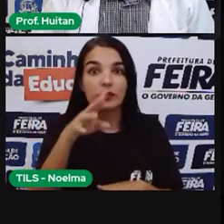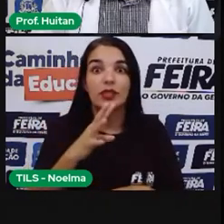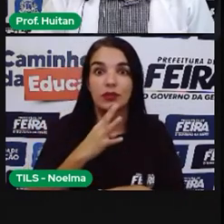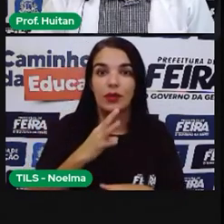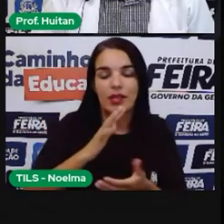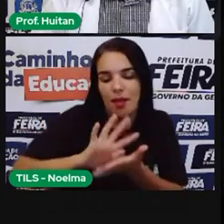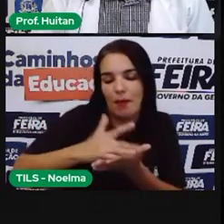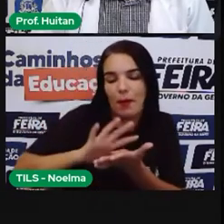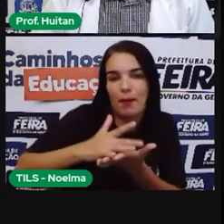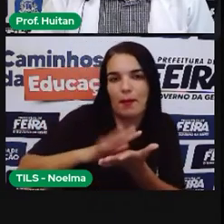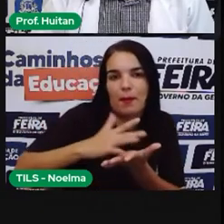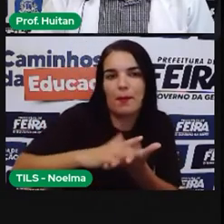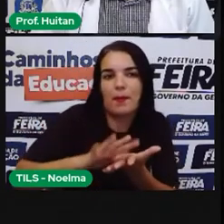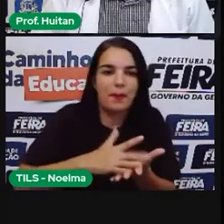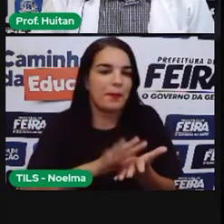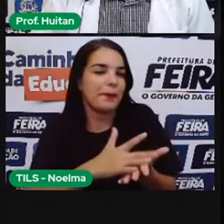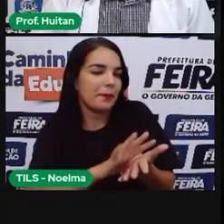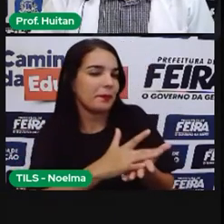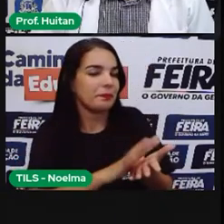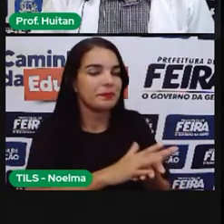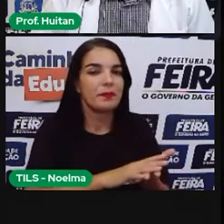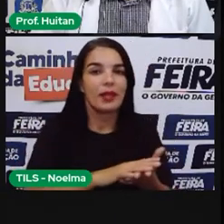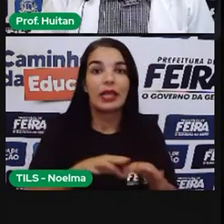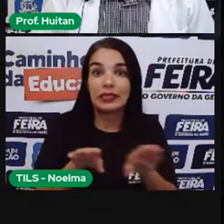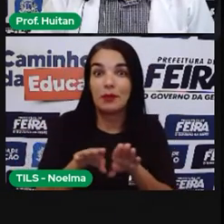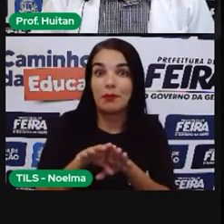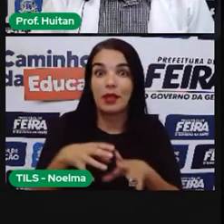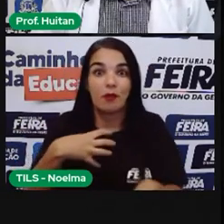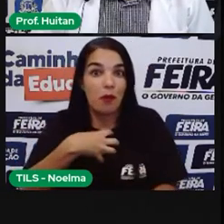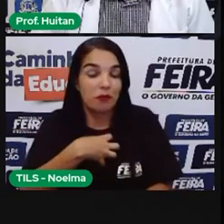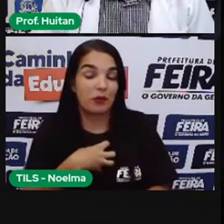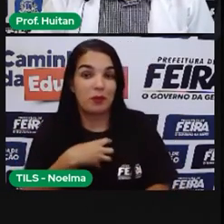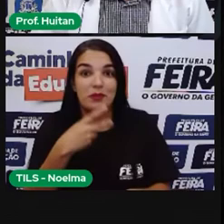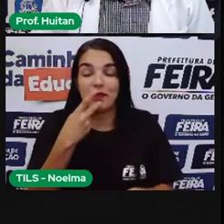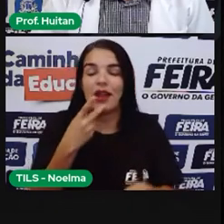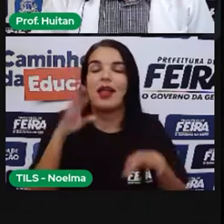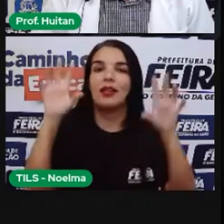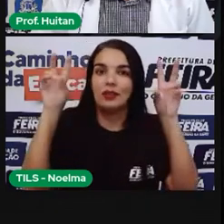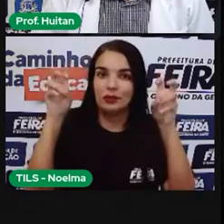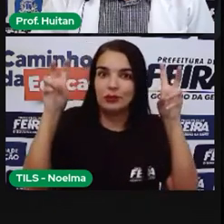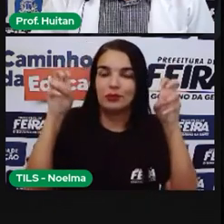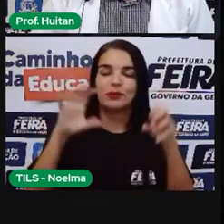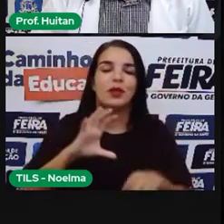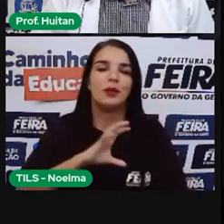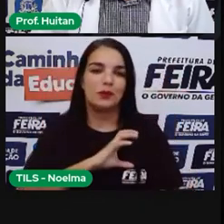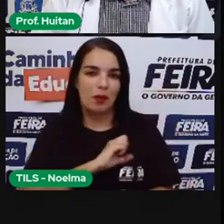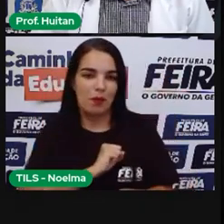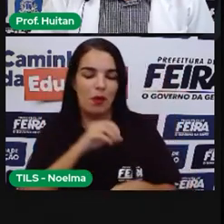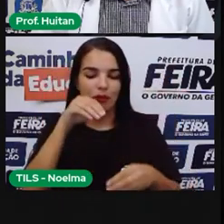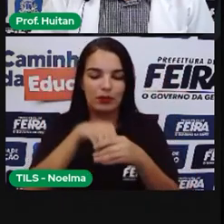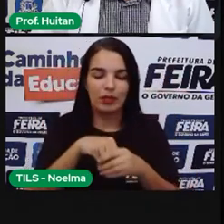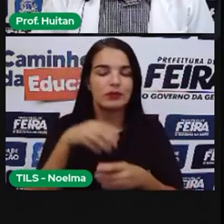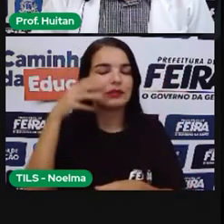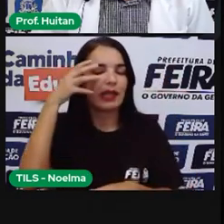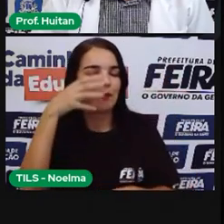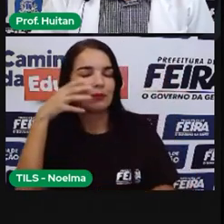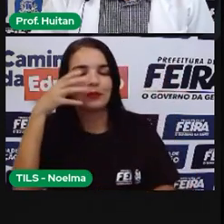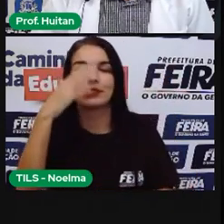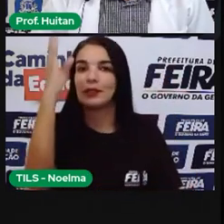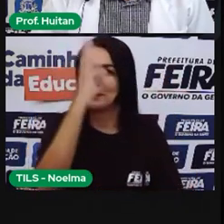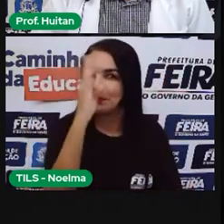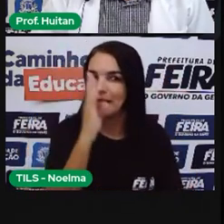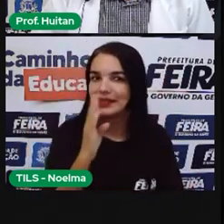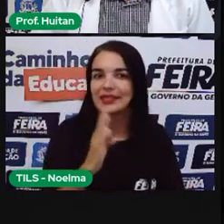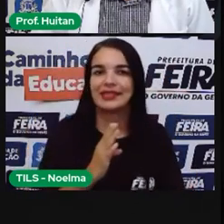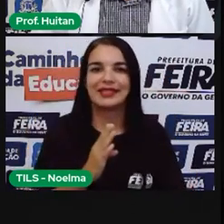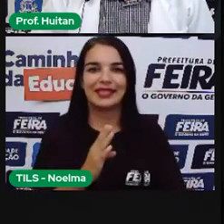não é? No pagode. É mais uma forma também de se retratar o amor dentro da música popular brasileira, dentro,